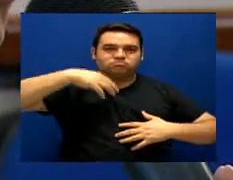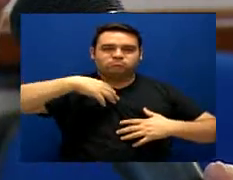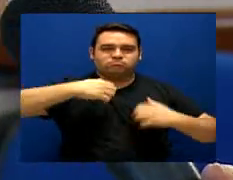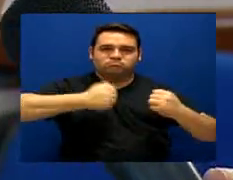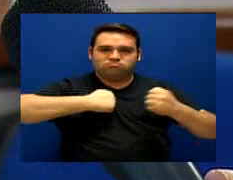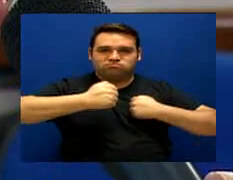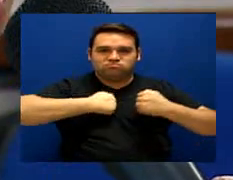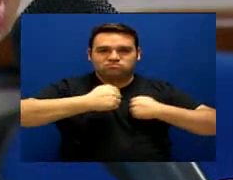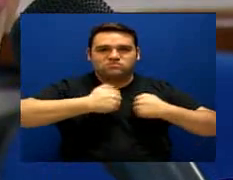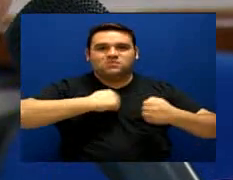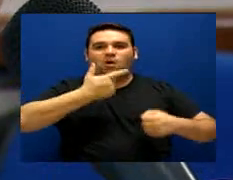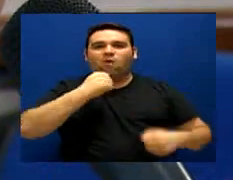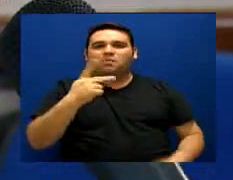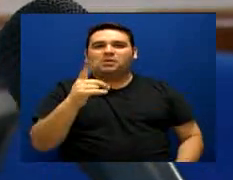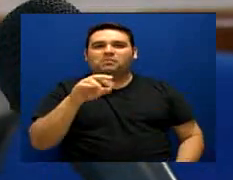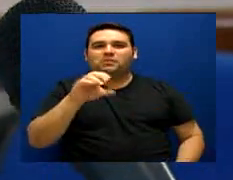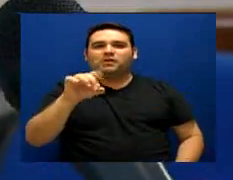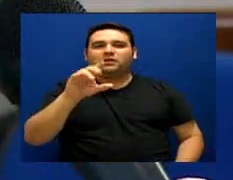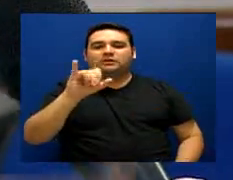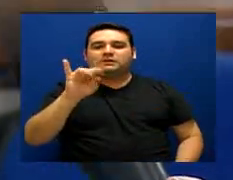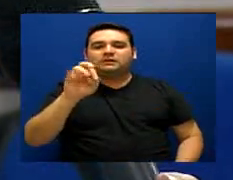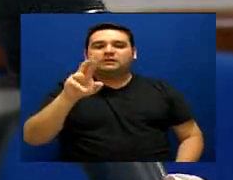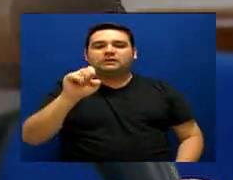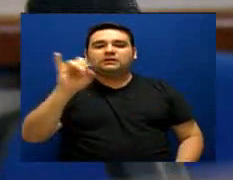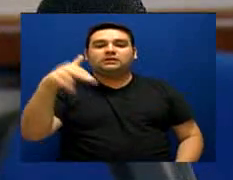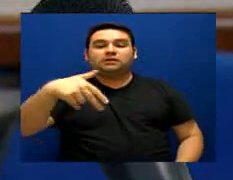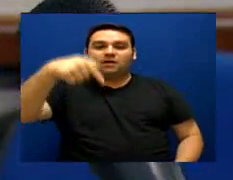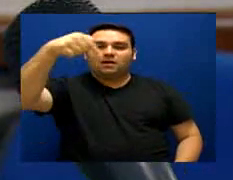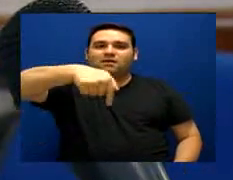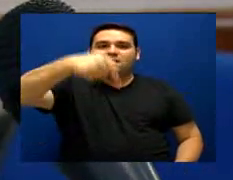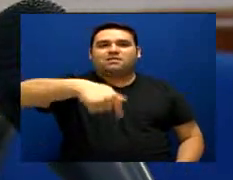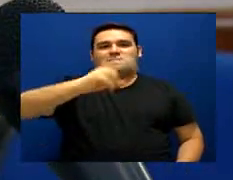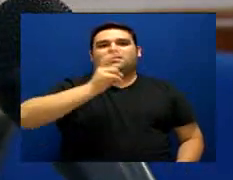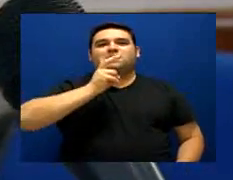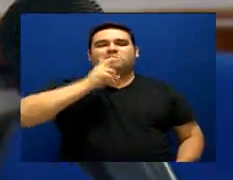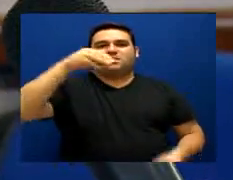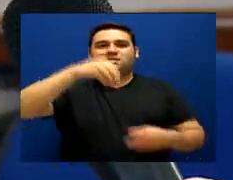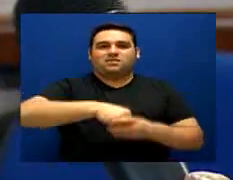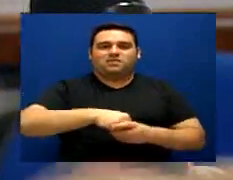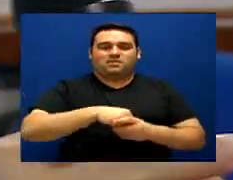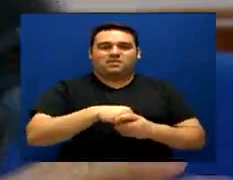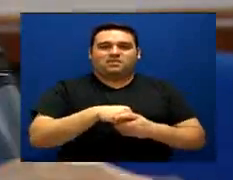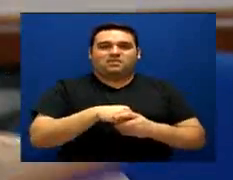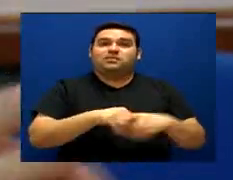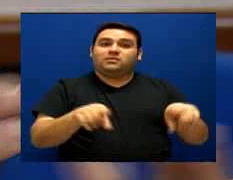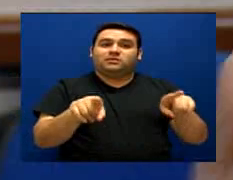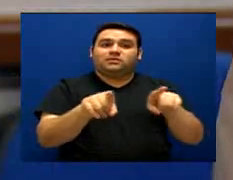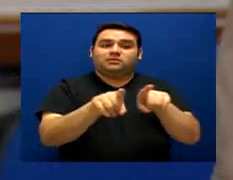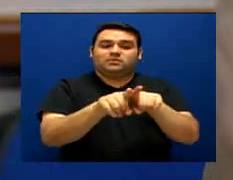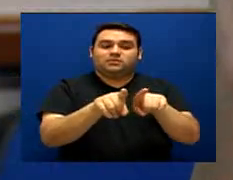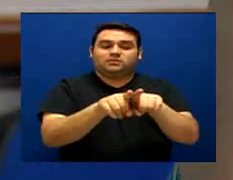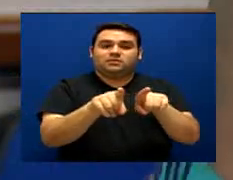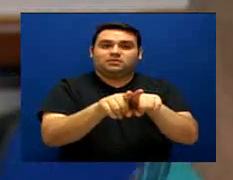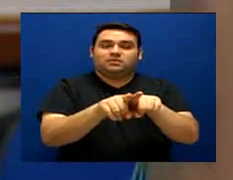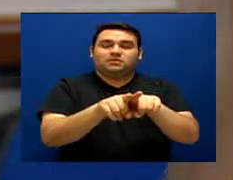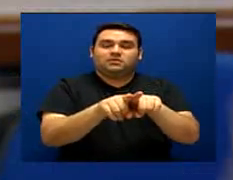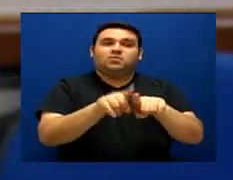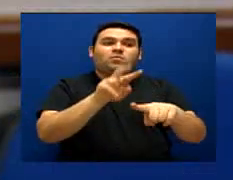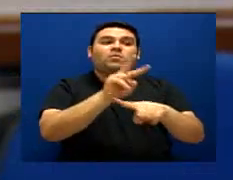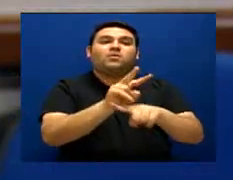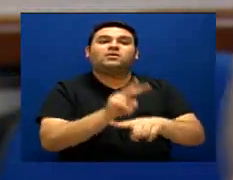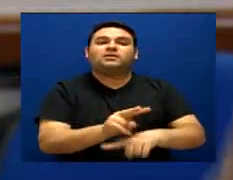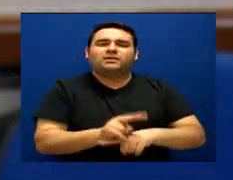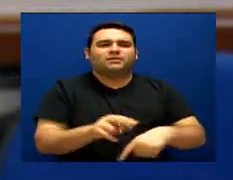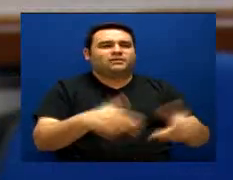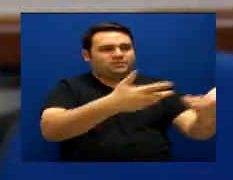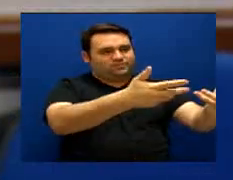do Dr. Pedro Interian, que fica aqui em Sorocaba, tá? E que protege